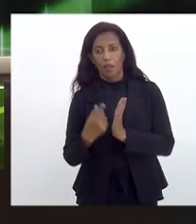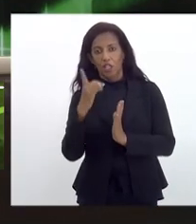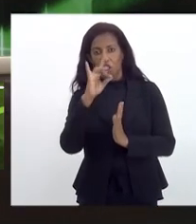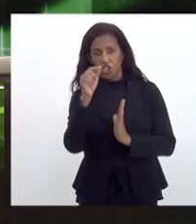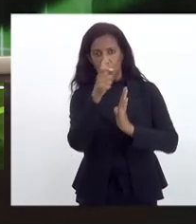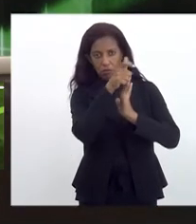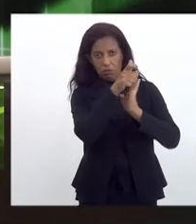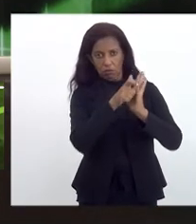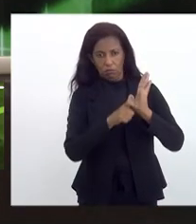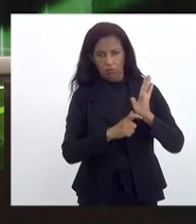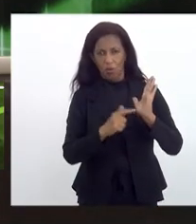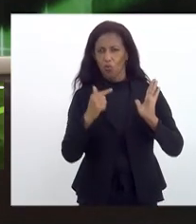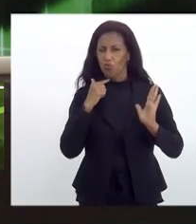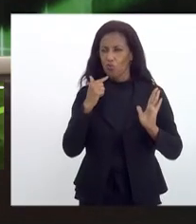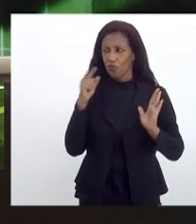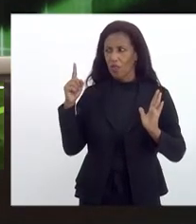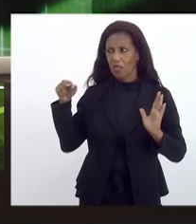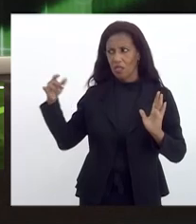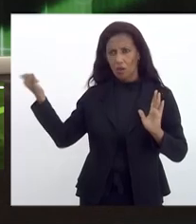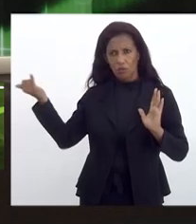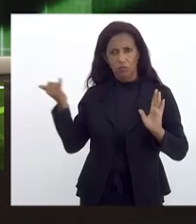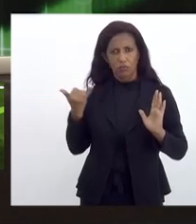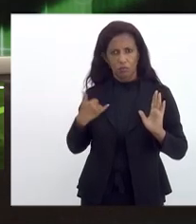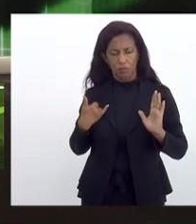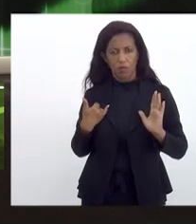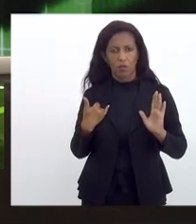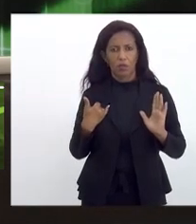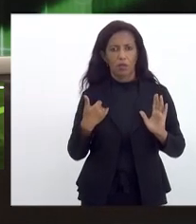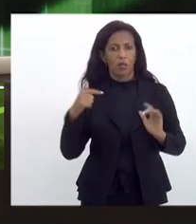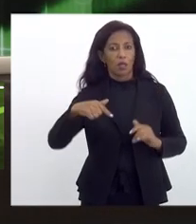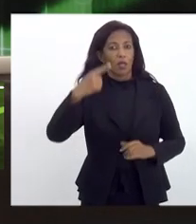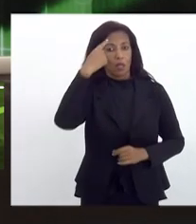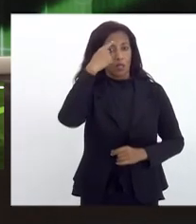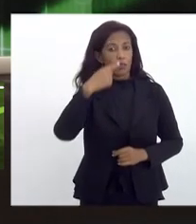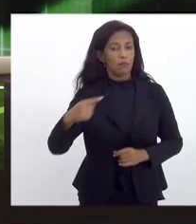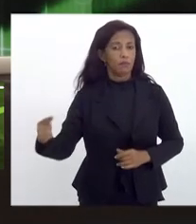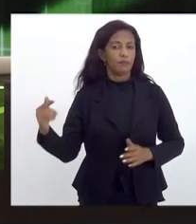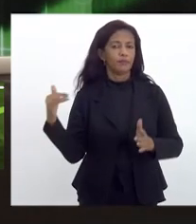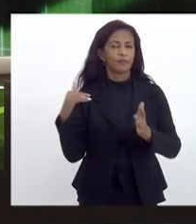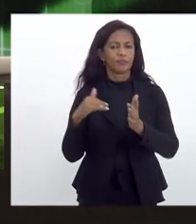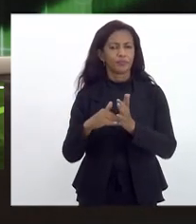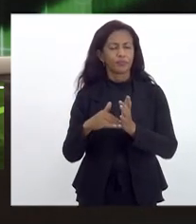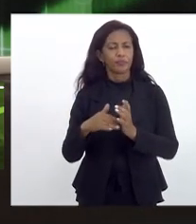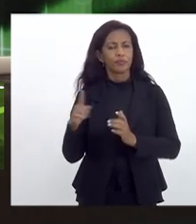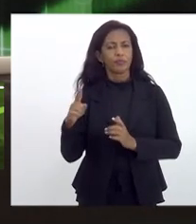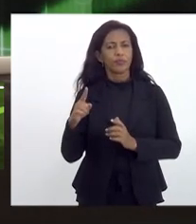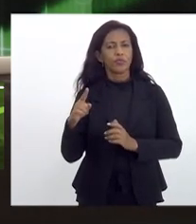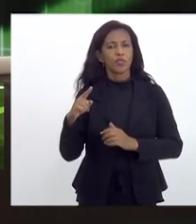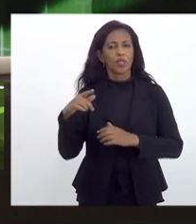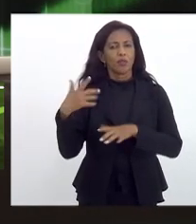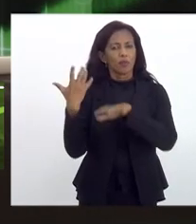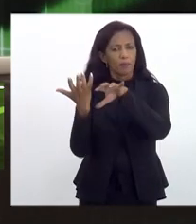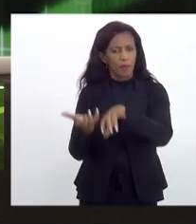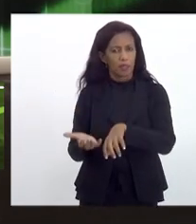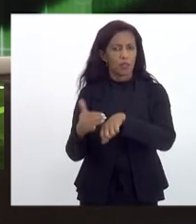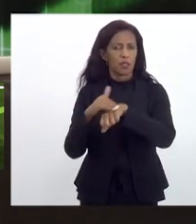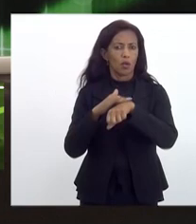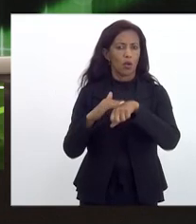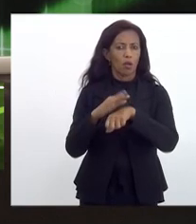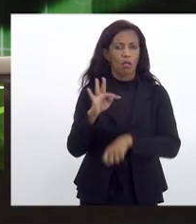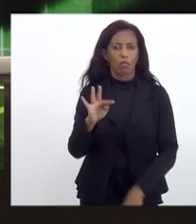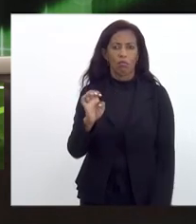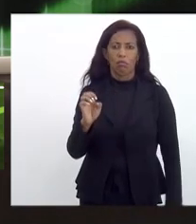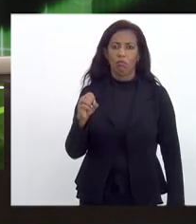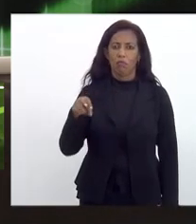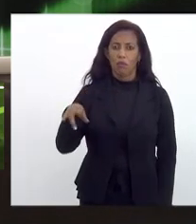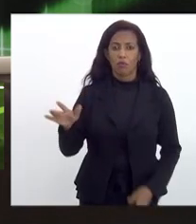minha dúvida agora o Nelson falou que a última semana esteve em Brasília começando com o Tesouro logo na abertura e ele tem